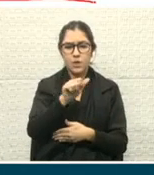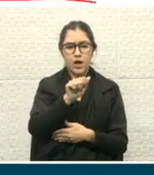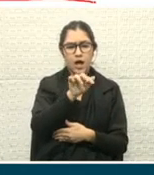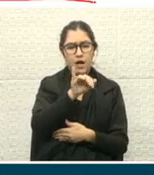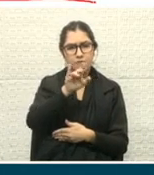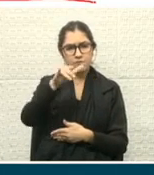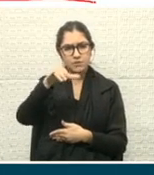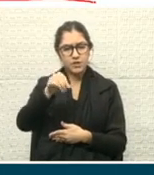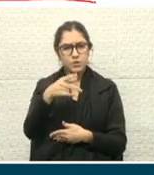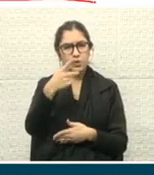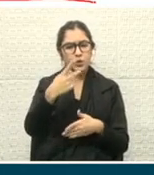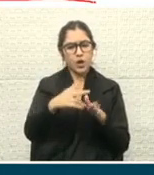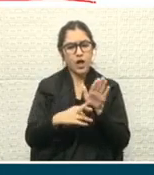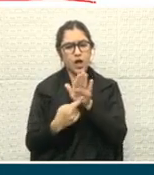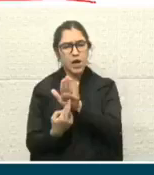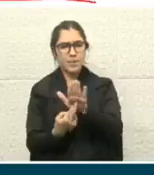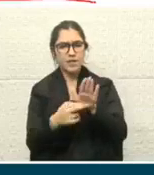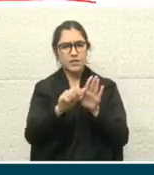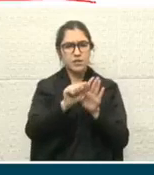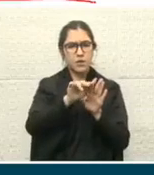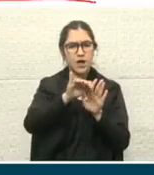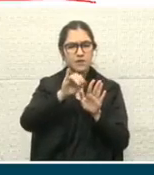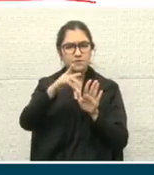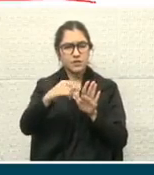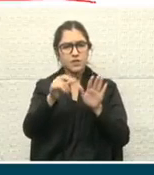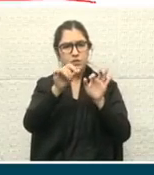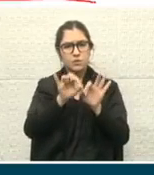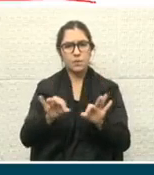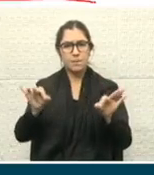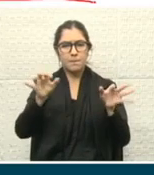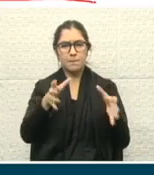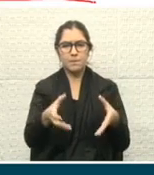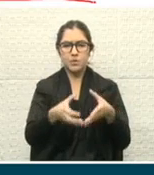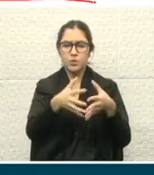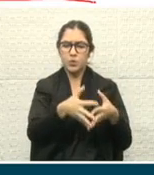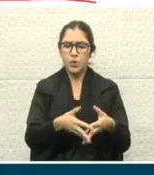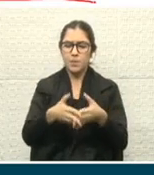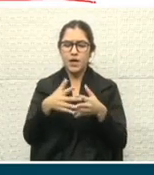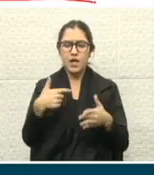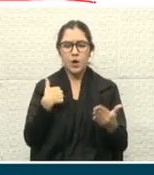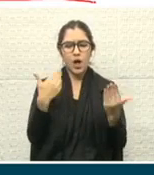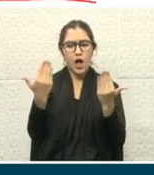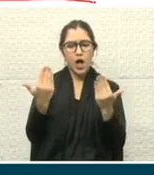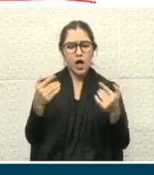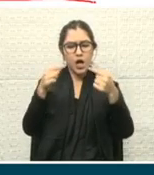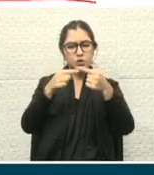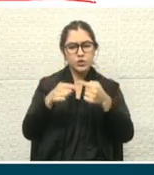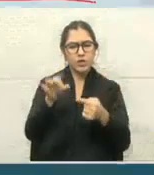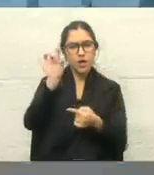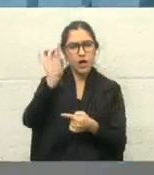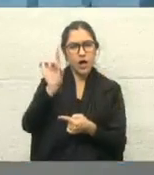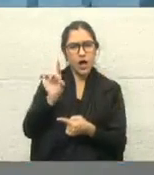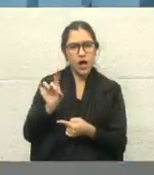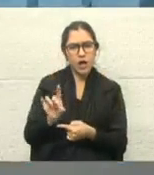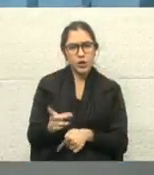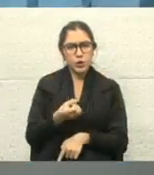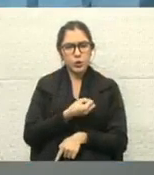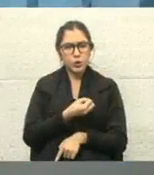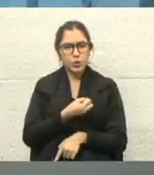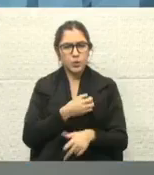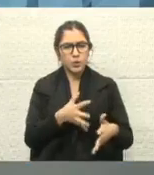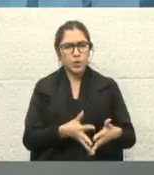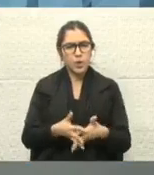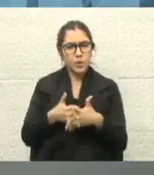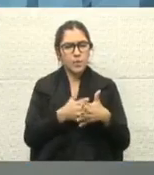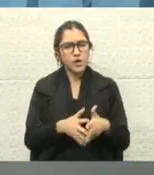afixos e a representação do afixo no plano complexo. Então, eu associo cada um dos números